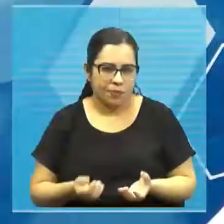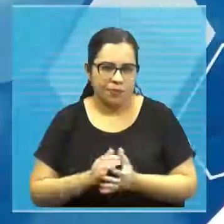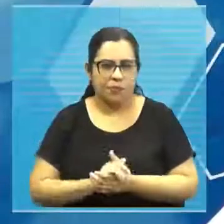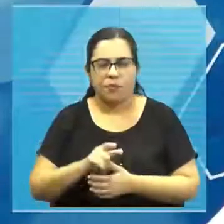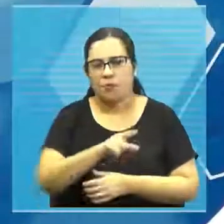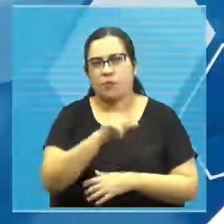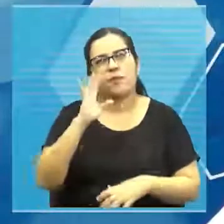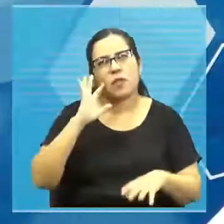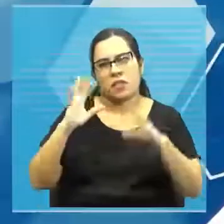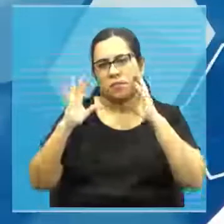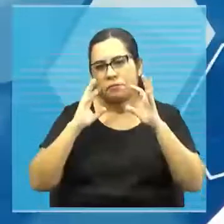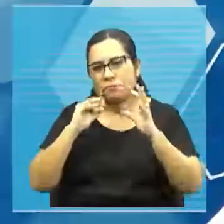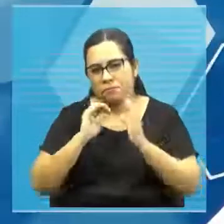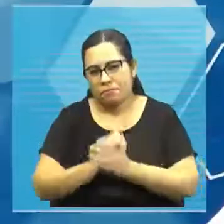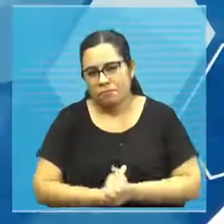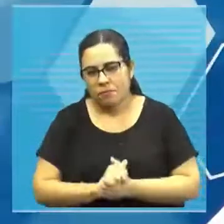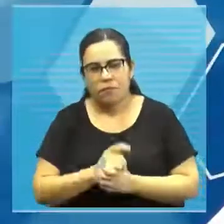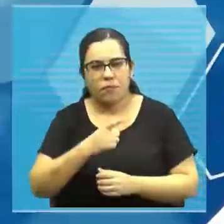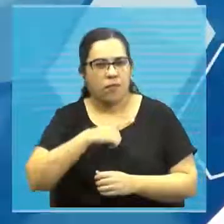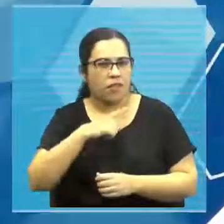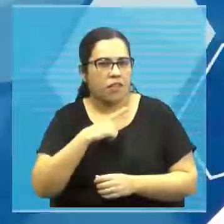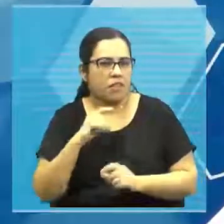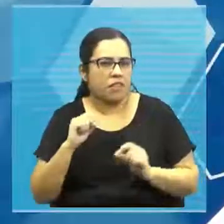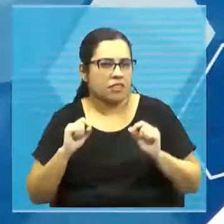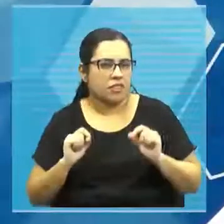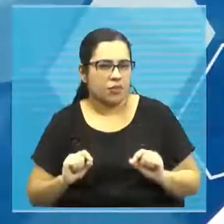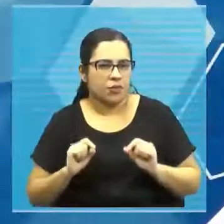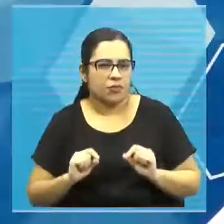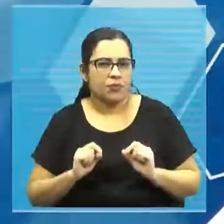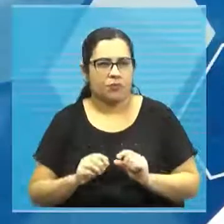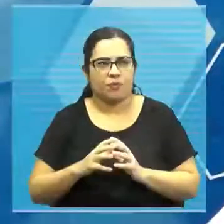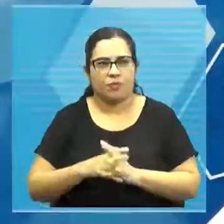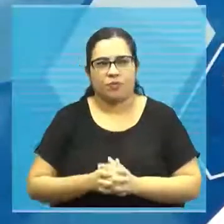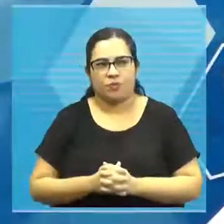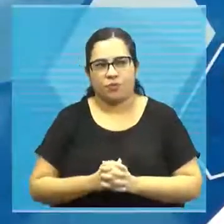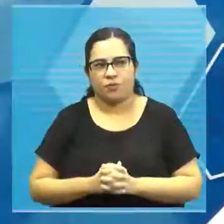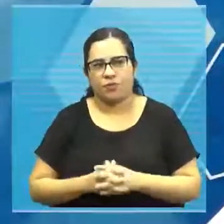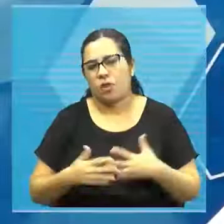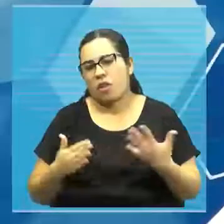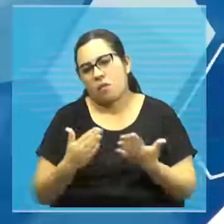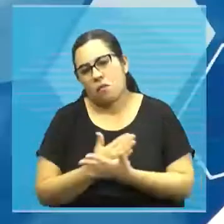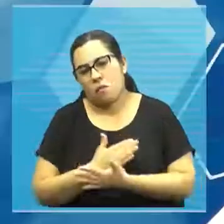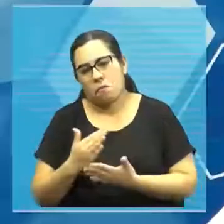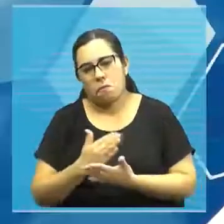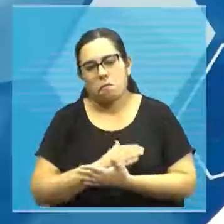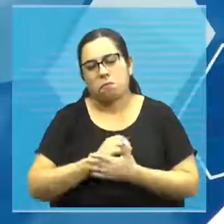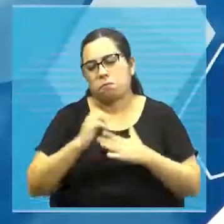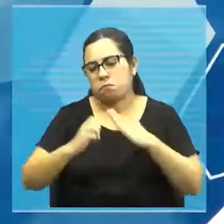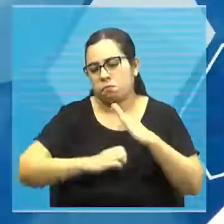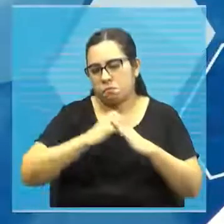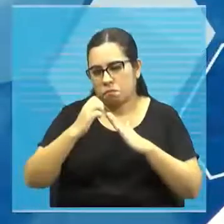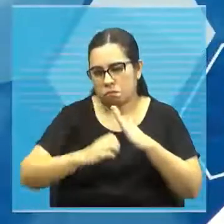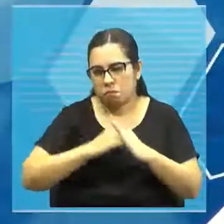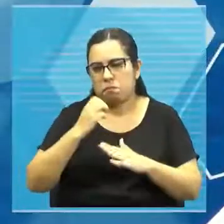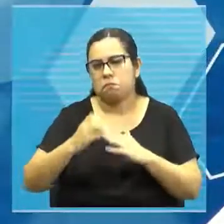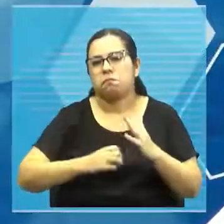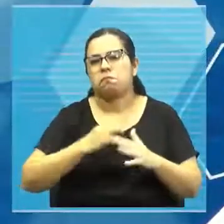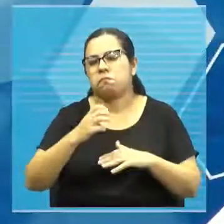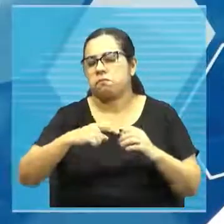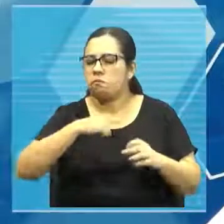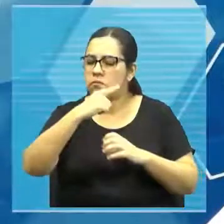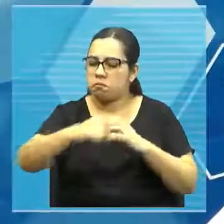Vejam Só a gente tem empresas usando essa